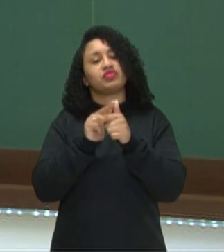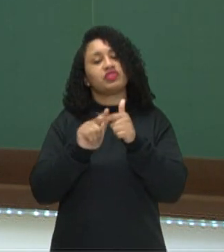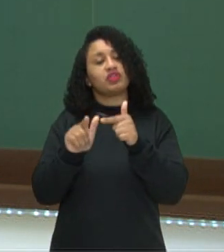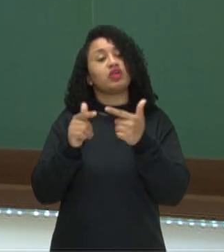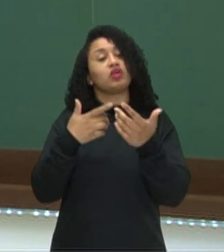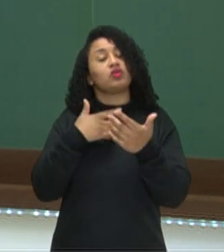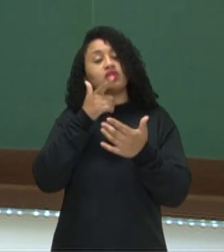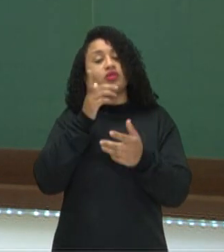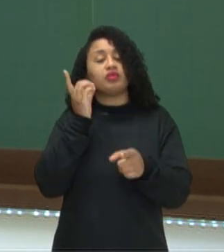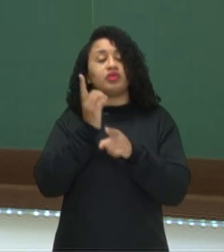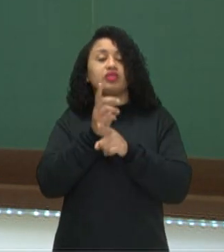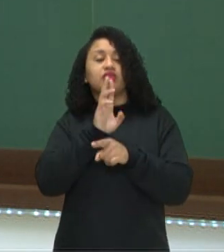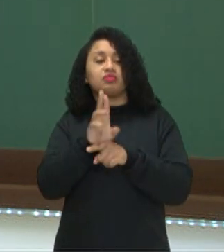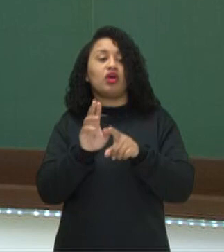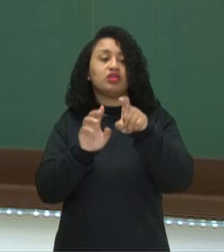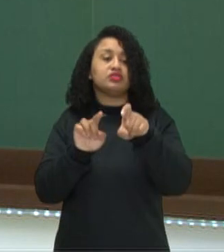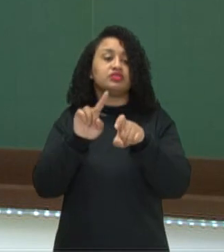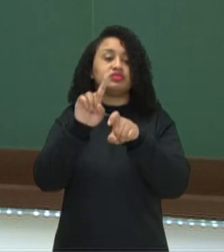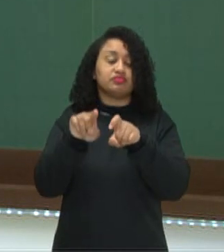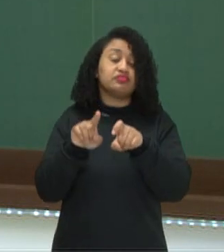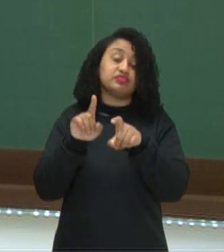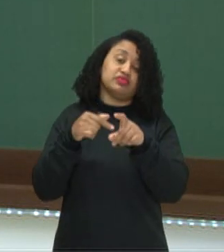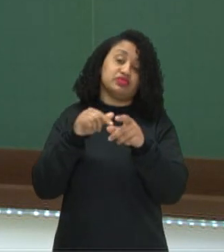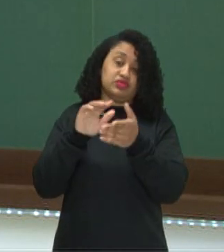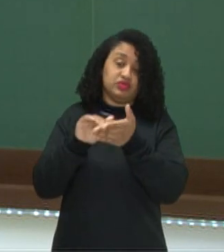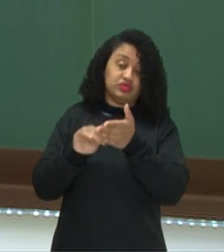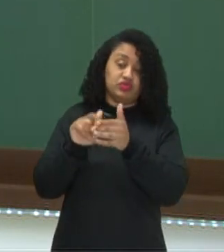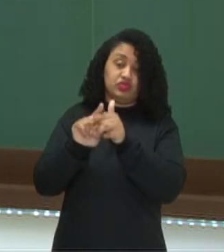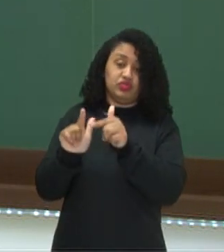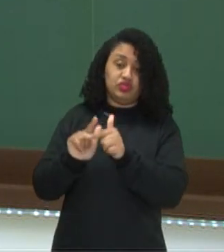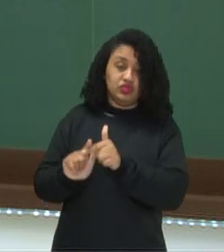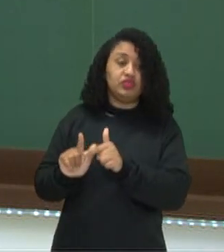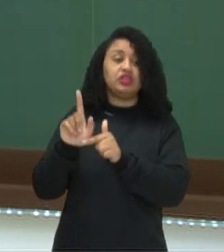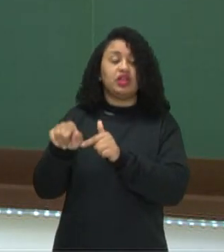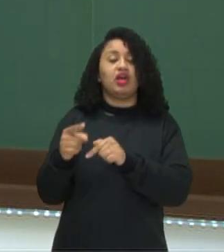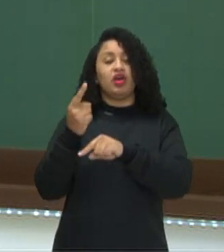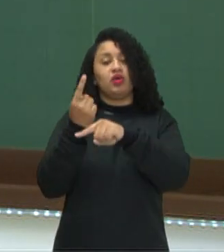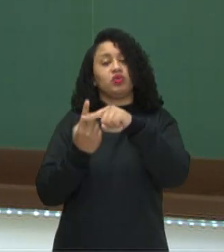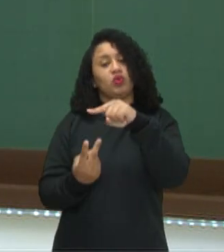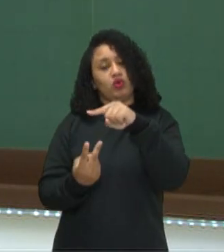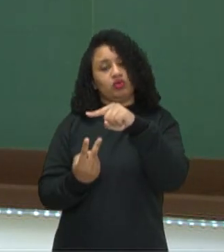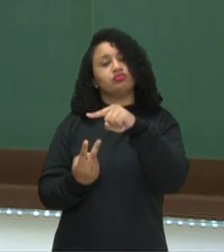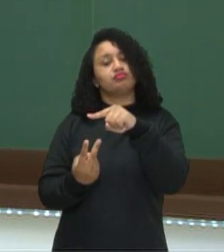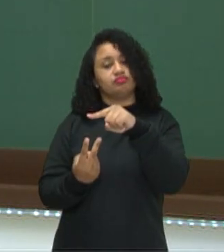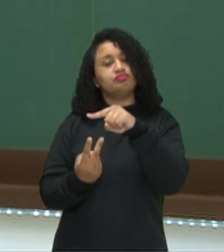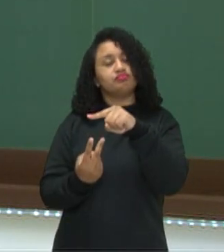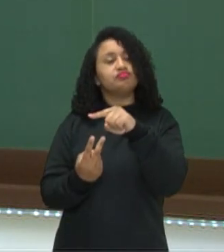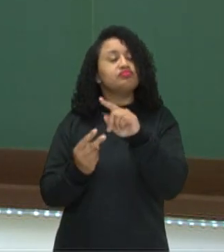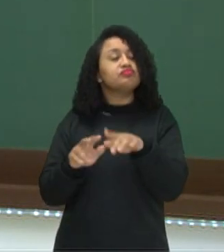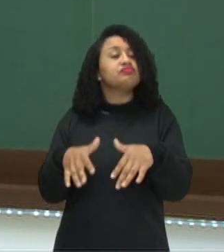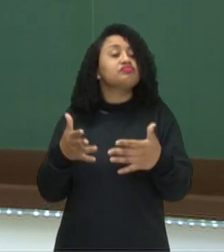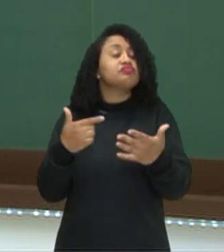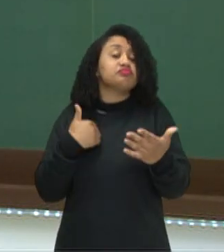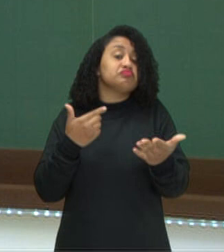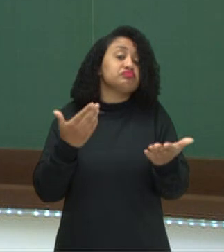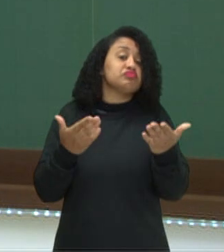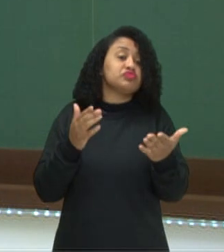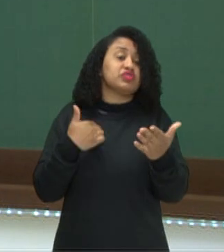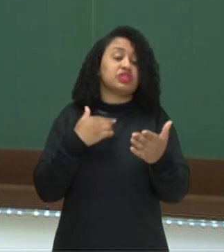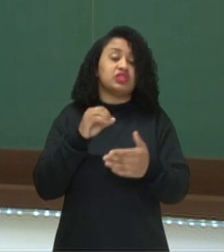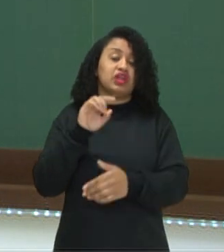2. Dividiu por 4, simplificamos a fração e ficamos com 1/2, que é equivalente